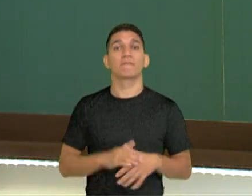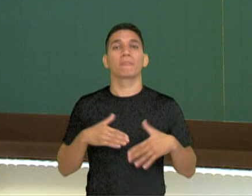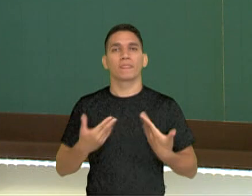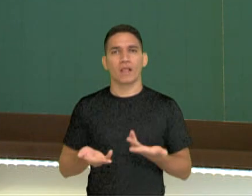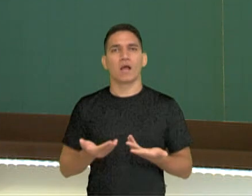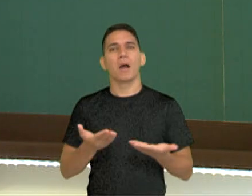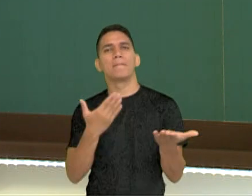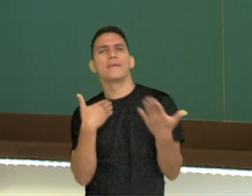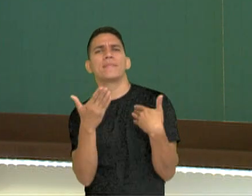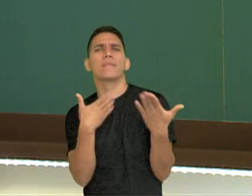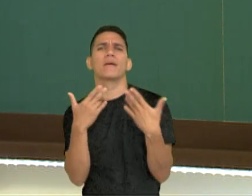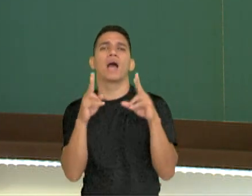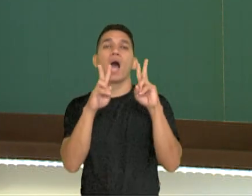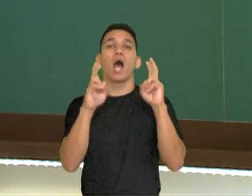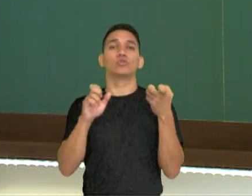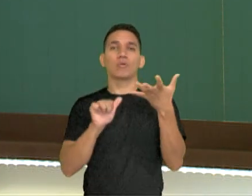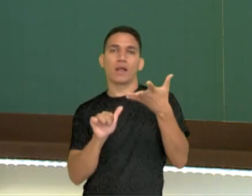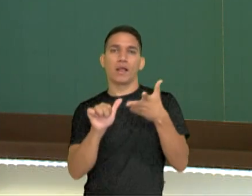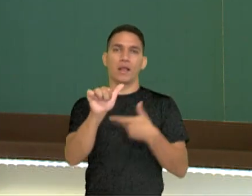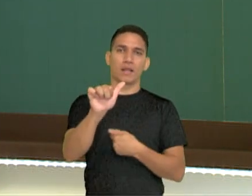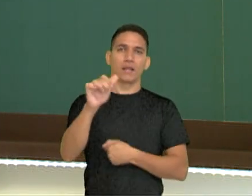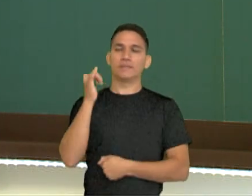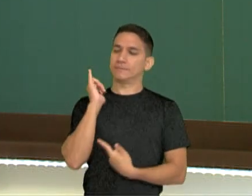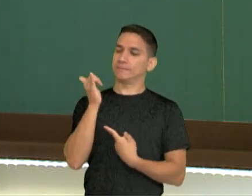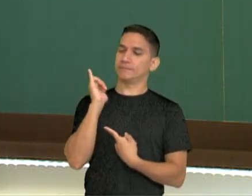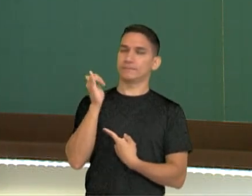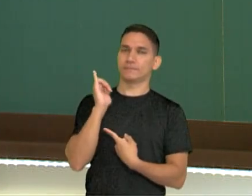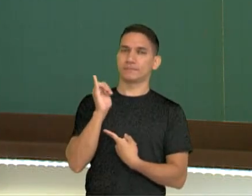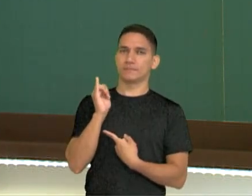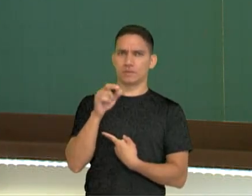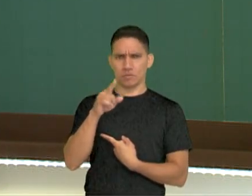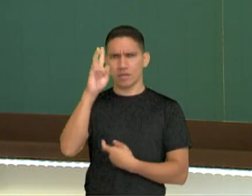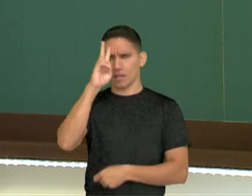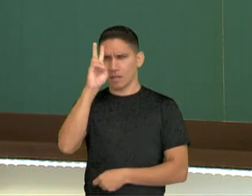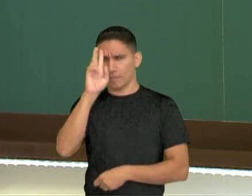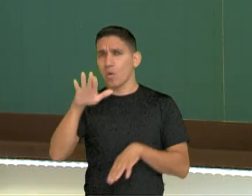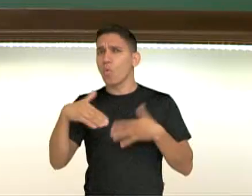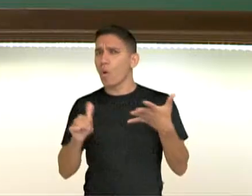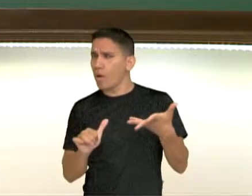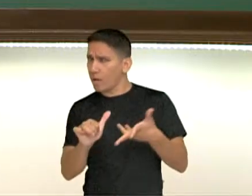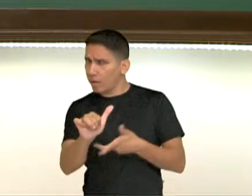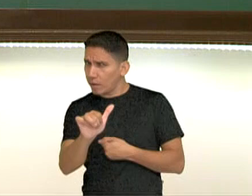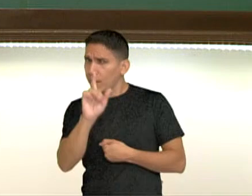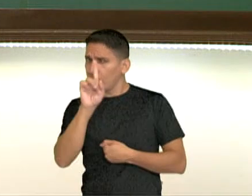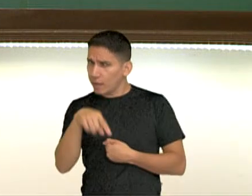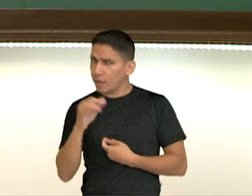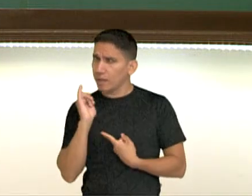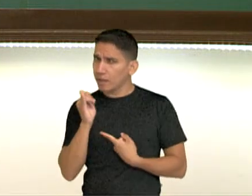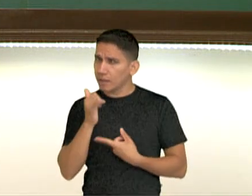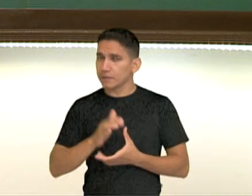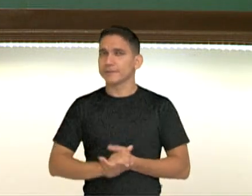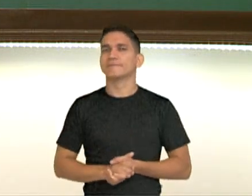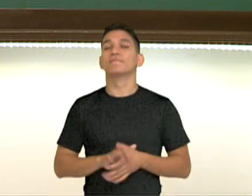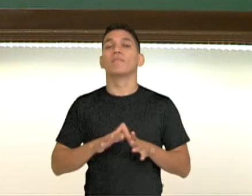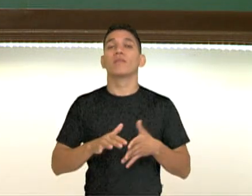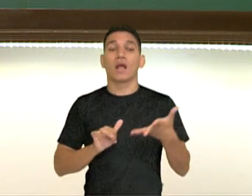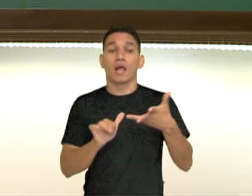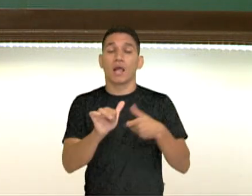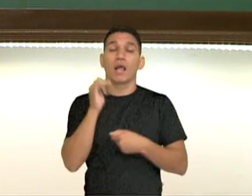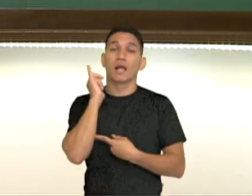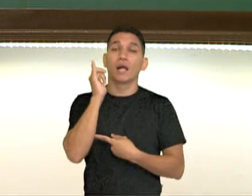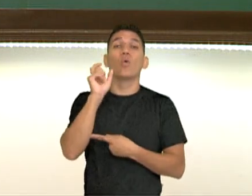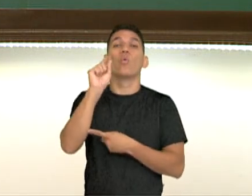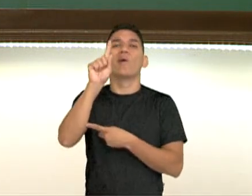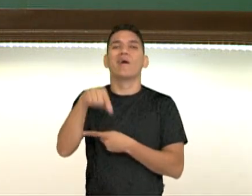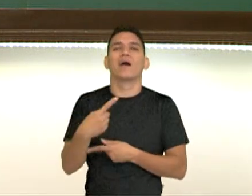Vamos conversar então sobre os nossos elementos da narrativa, né? Você lembra o que são elementos da narrativa? Elementos da narrativa